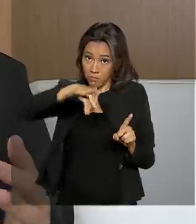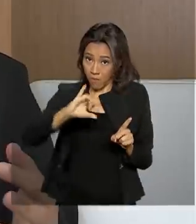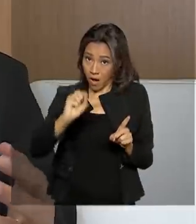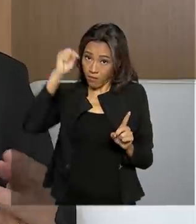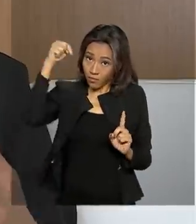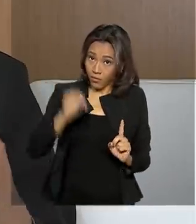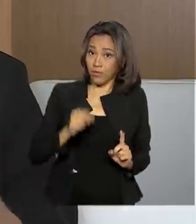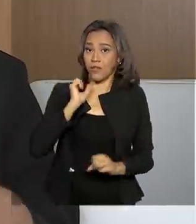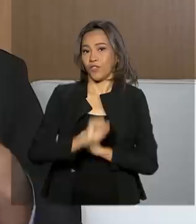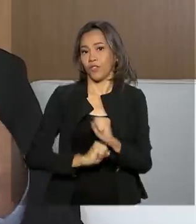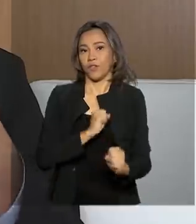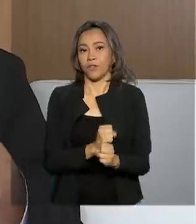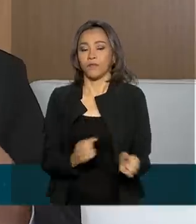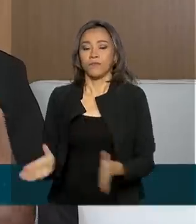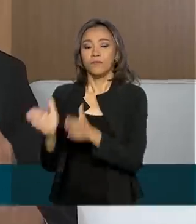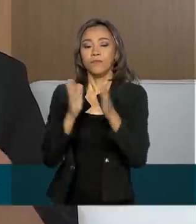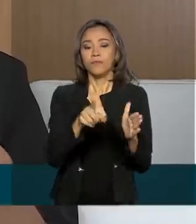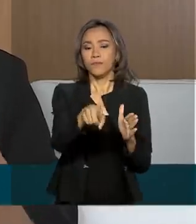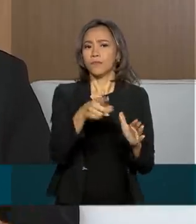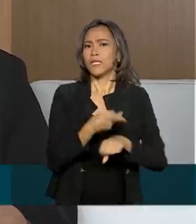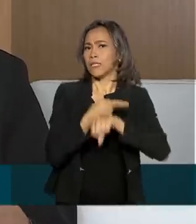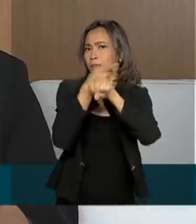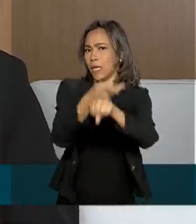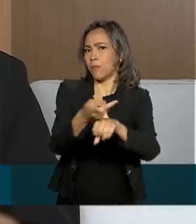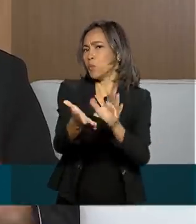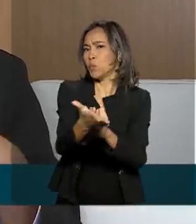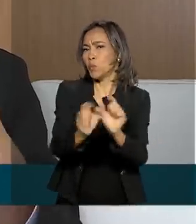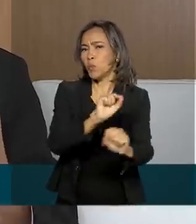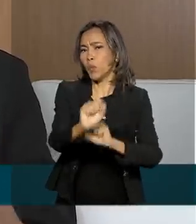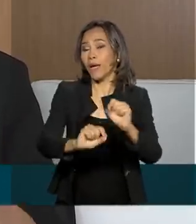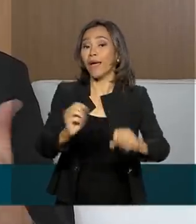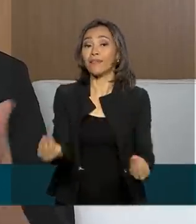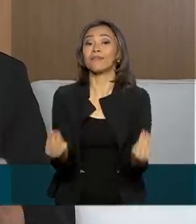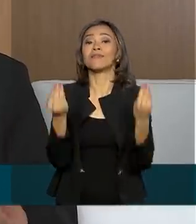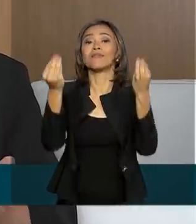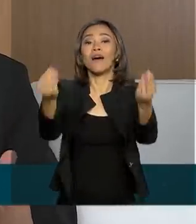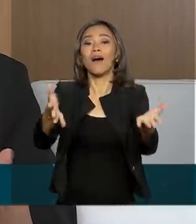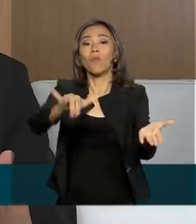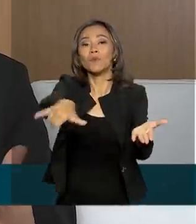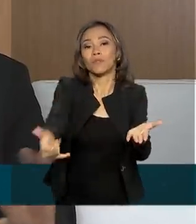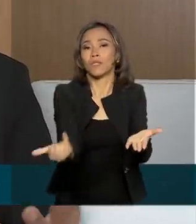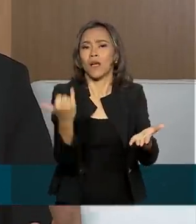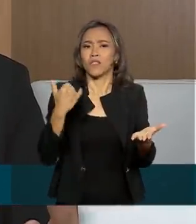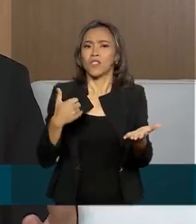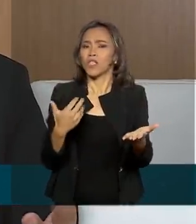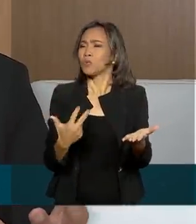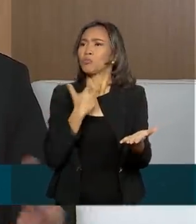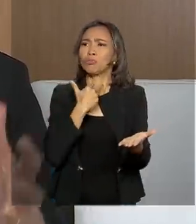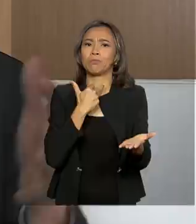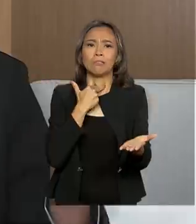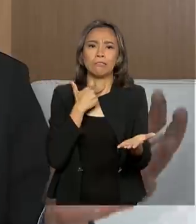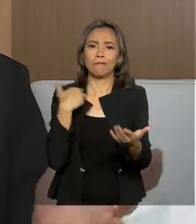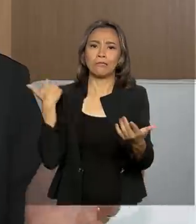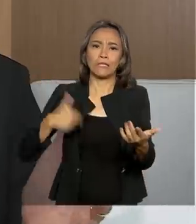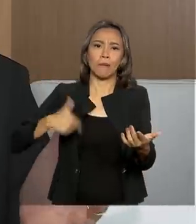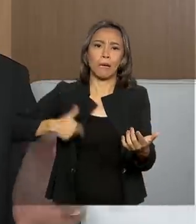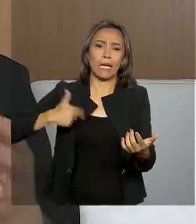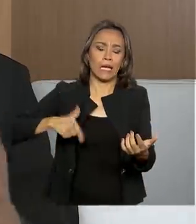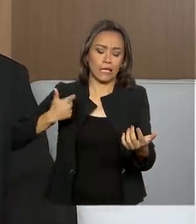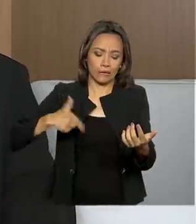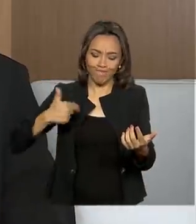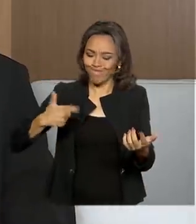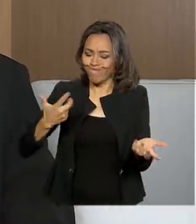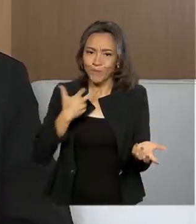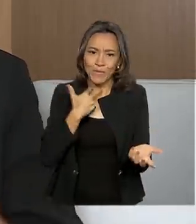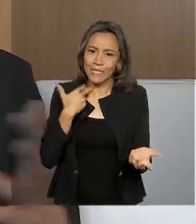Esse prêmio visa justamente dar oportunidade também para muitos artistas que não puderam trabalhar nos últimos tempos. Que têm trabalhos, às vezes,